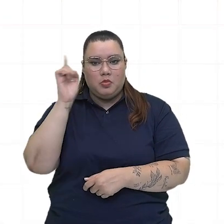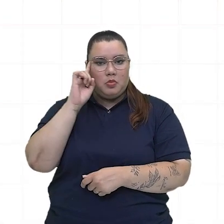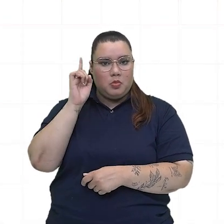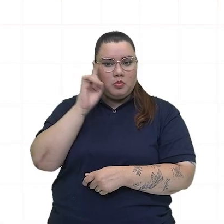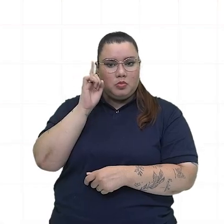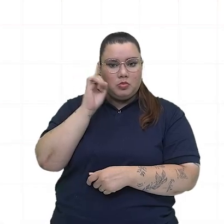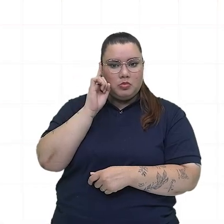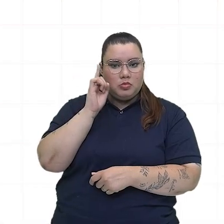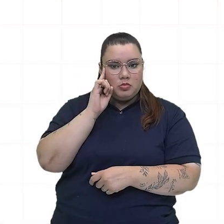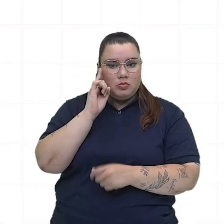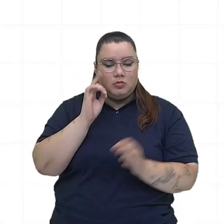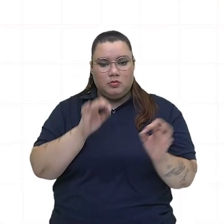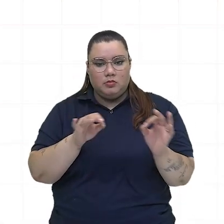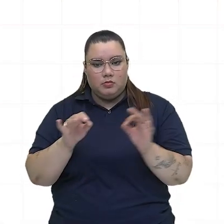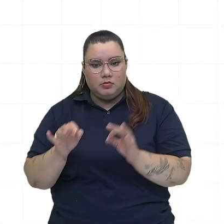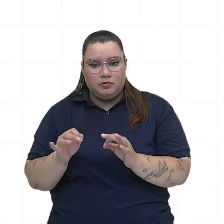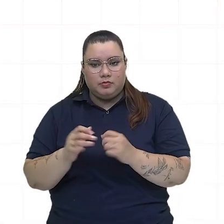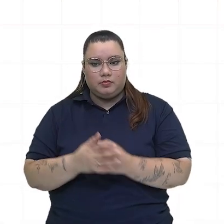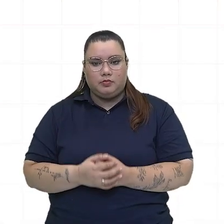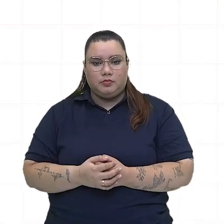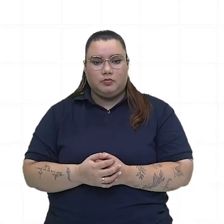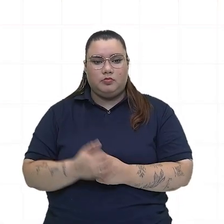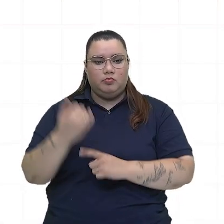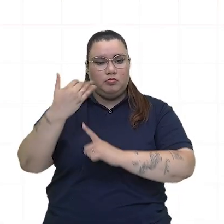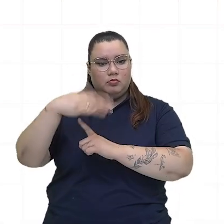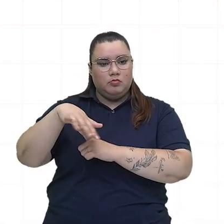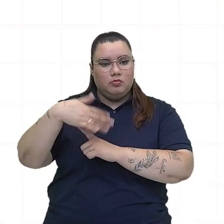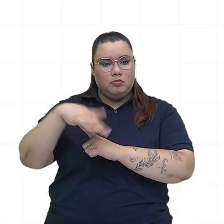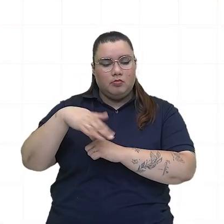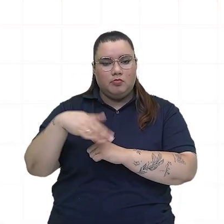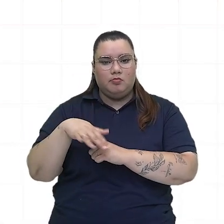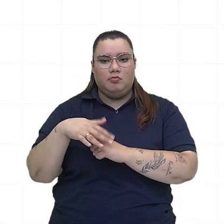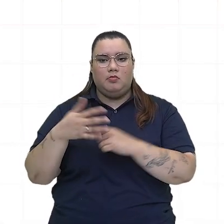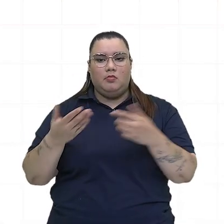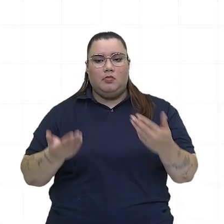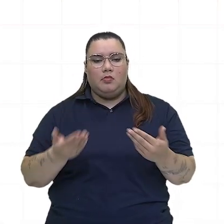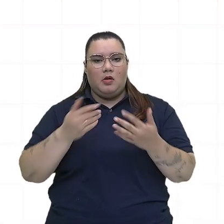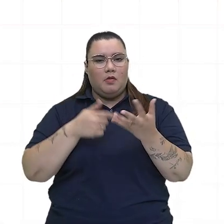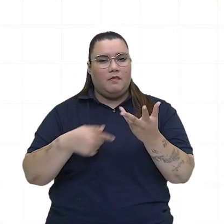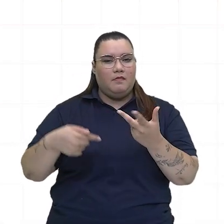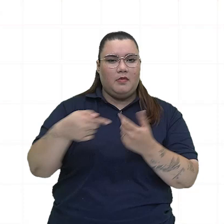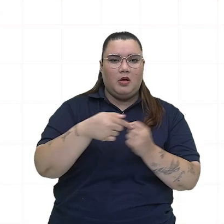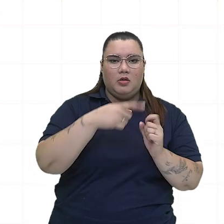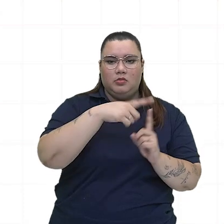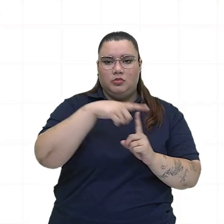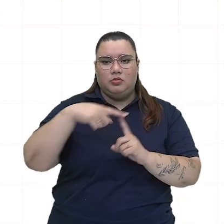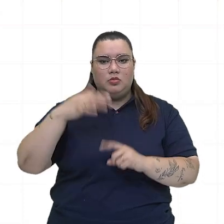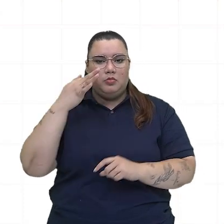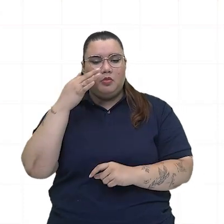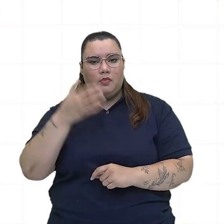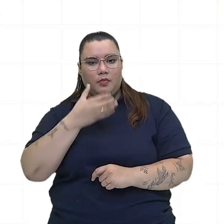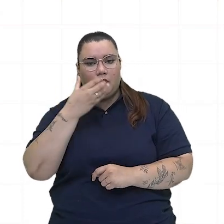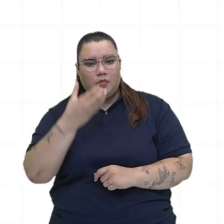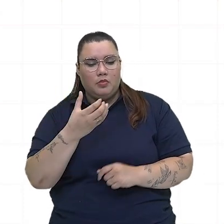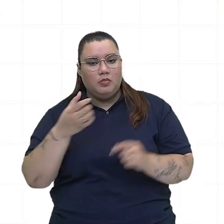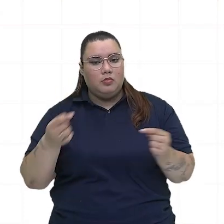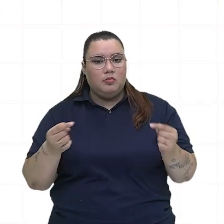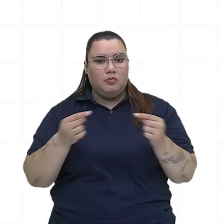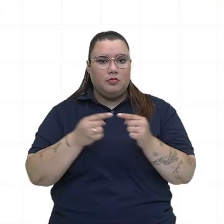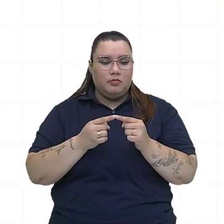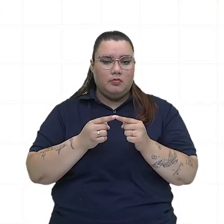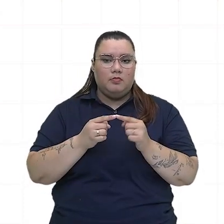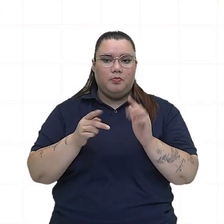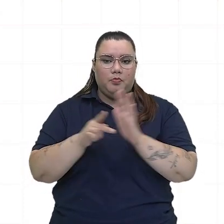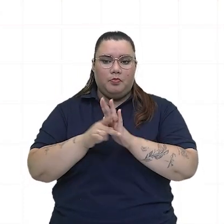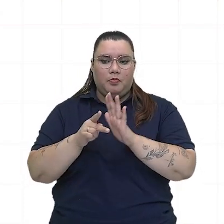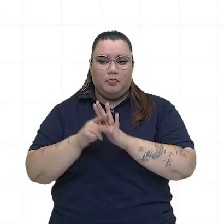dia a dia, né, hortaliças, verduras em geral, né, frutas, elas vêm ali